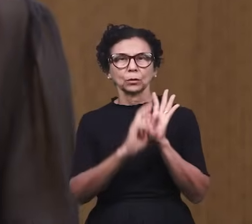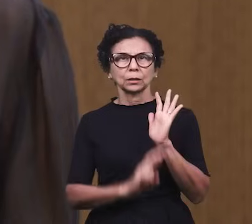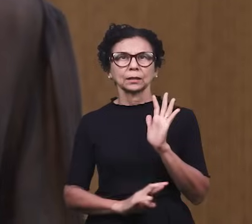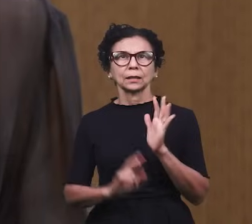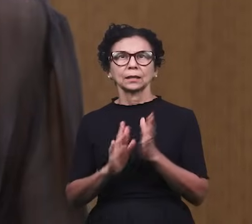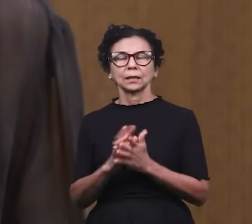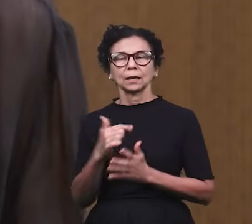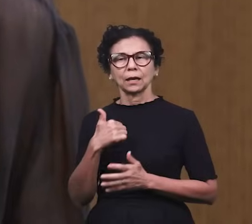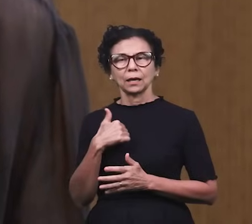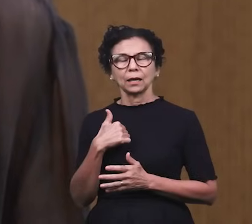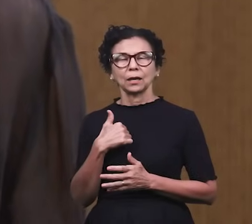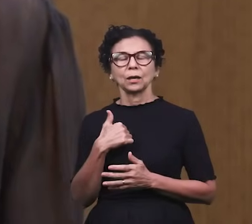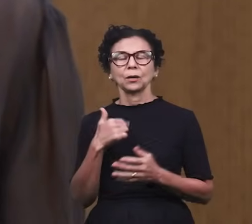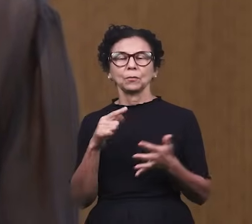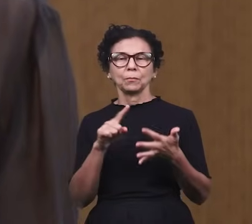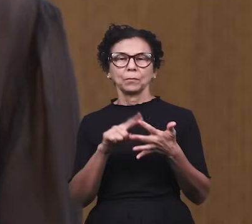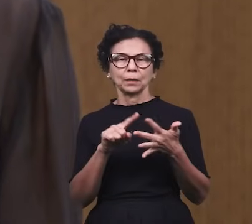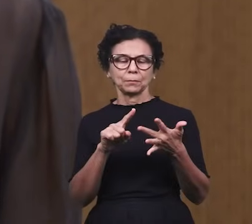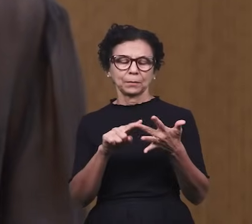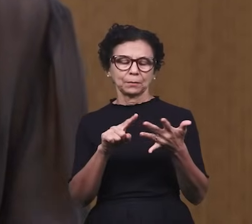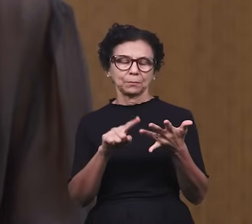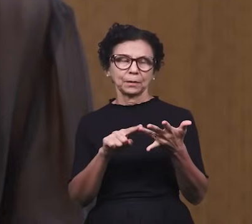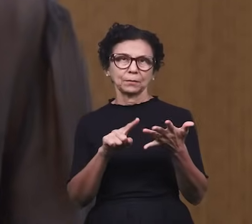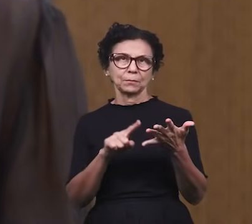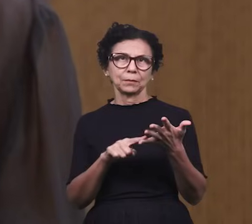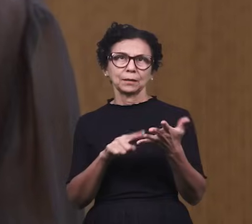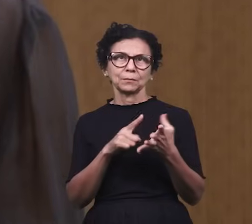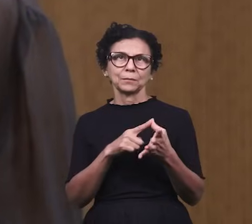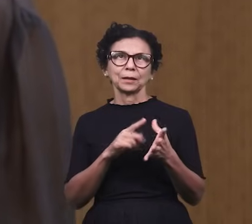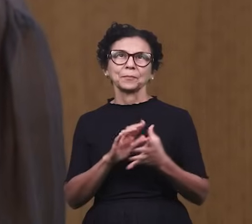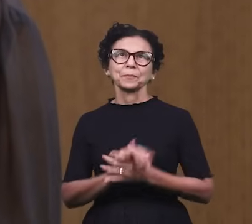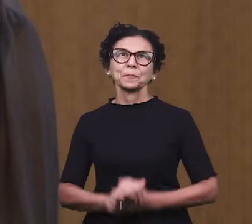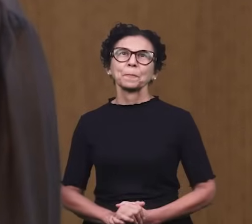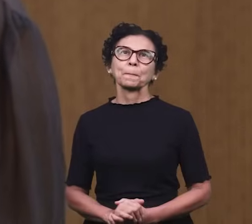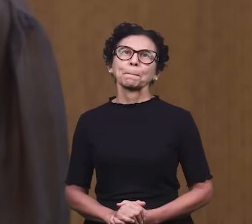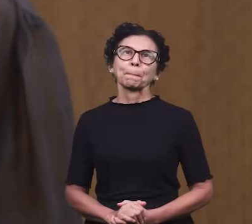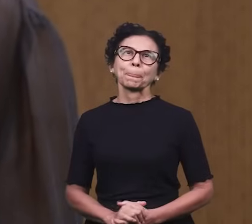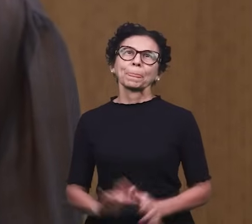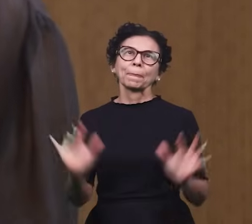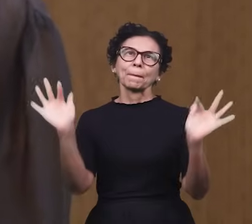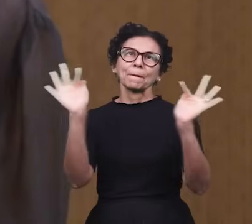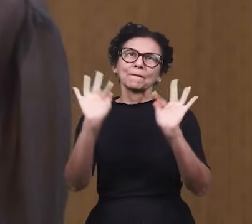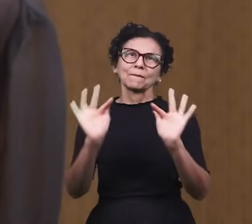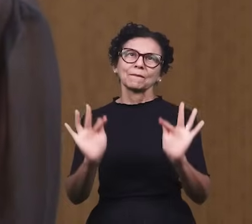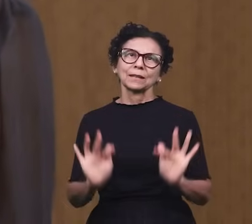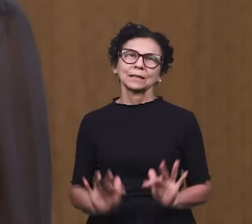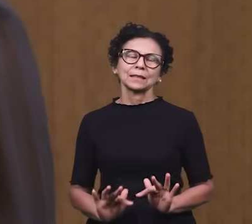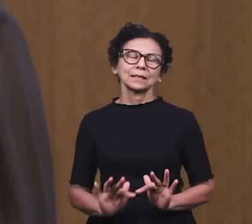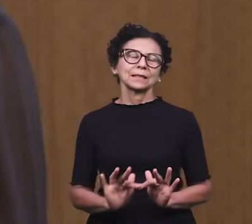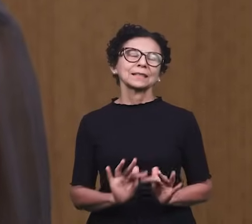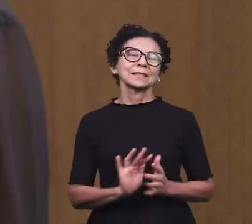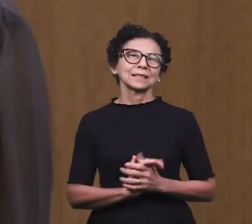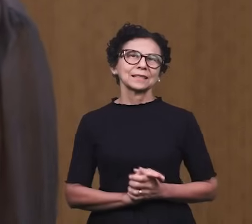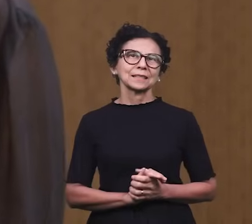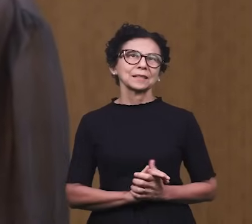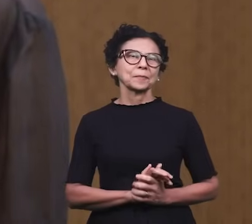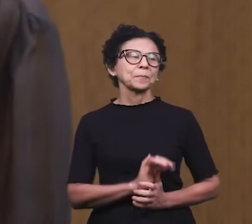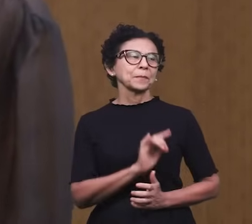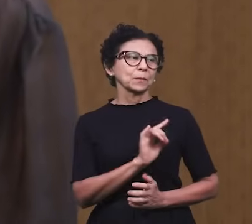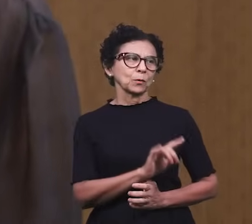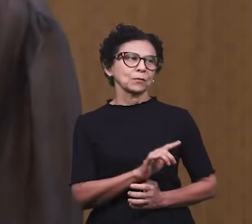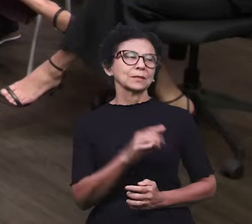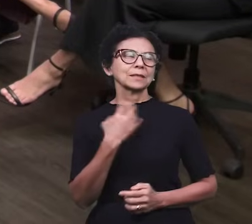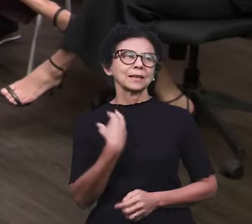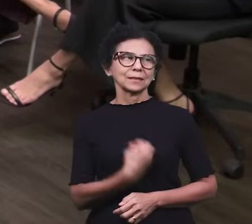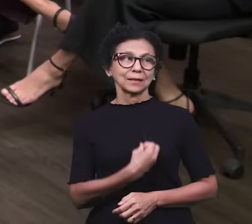deste programa. Eu, Raíssa, o Rafael, a Nínive, o Thalisson, a Karina. E nós estamos muito felizes por você estar aqui